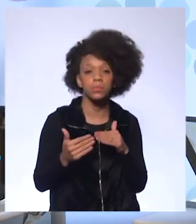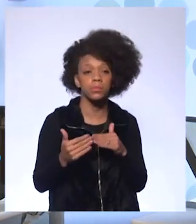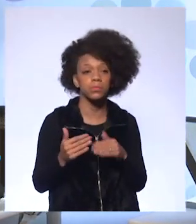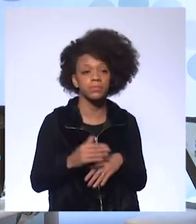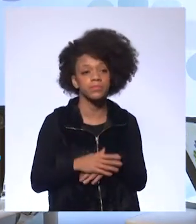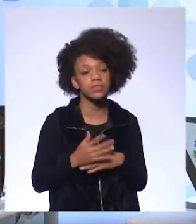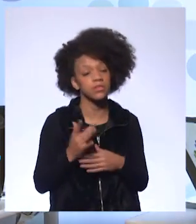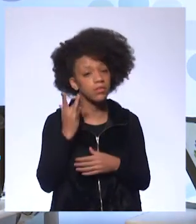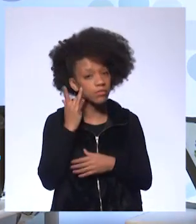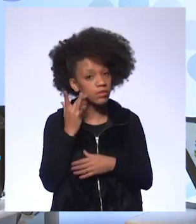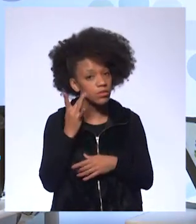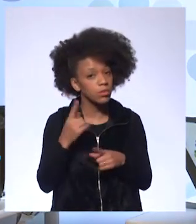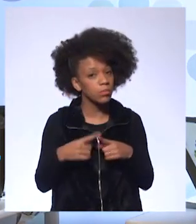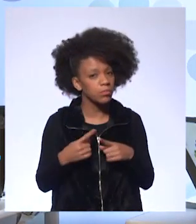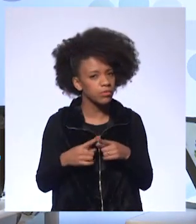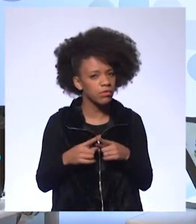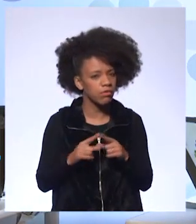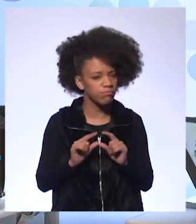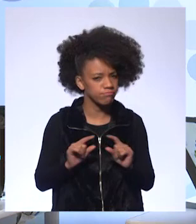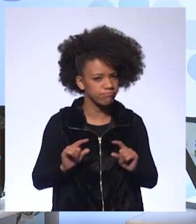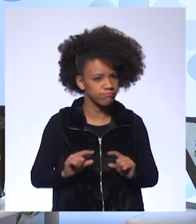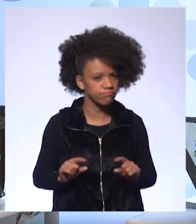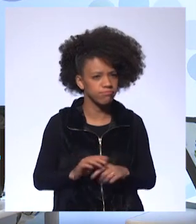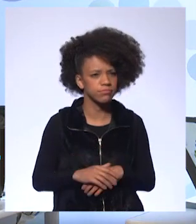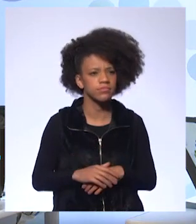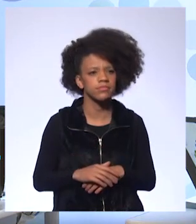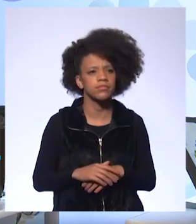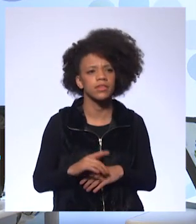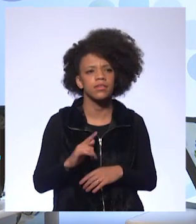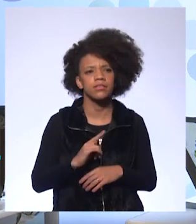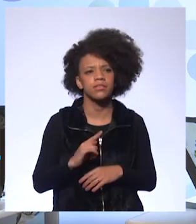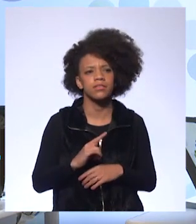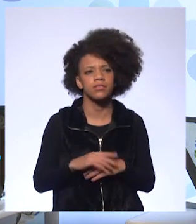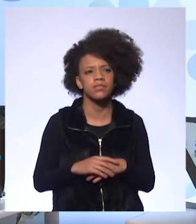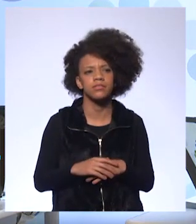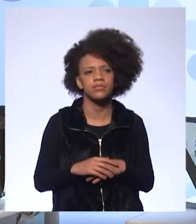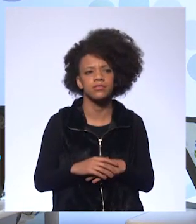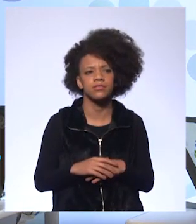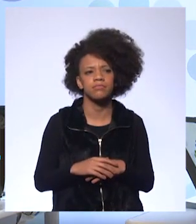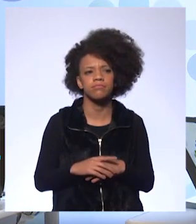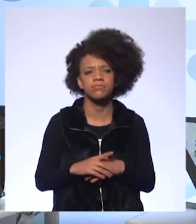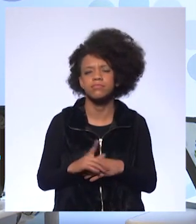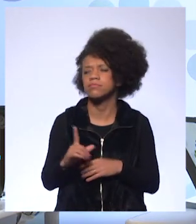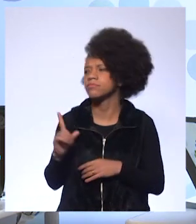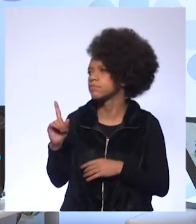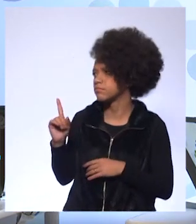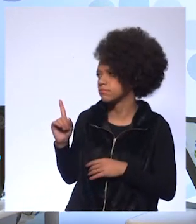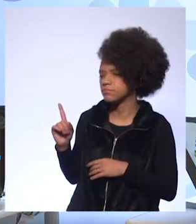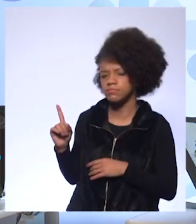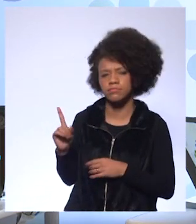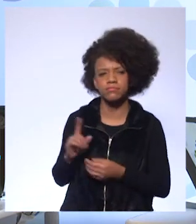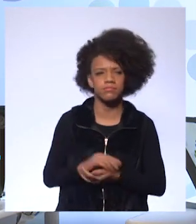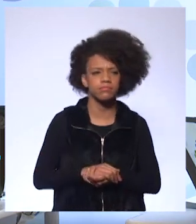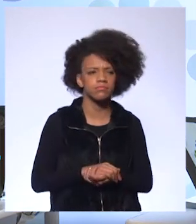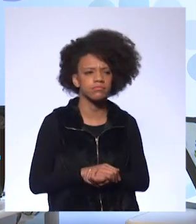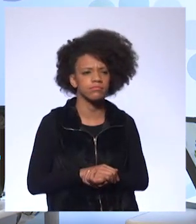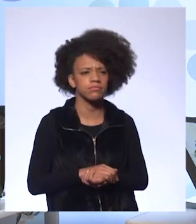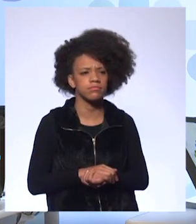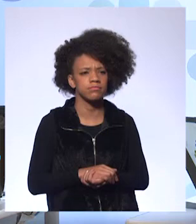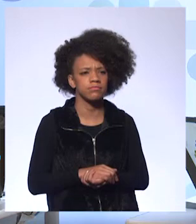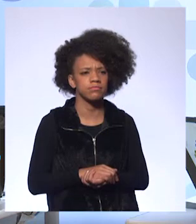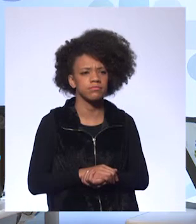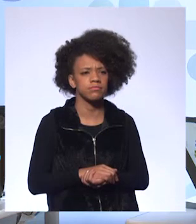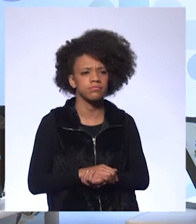então é fácil porque tá tudo alternativo né então você tem aqui aí fica na deixa eu tentar escrever aqui marcar não tô conseguindo OK